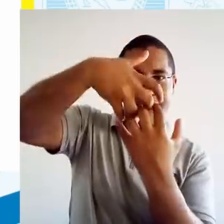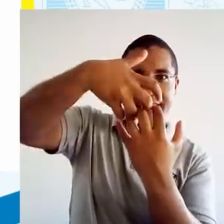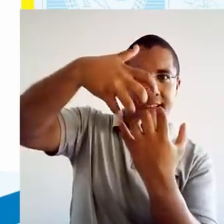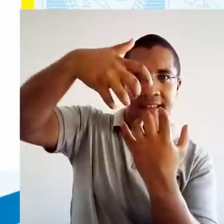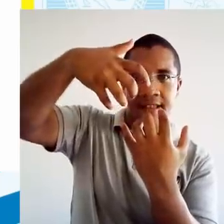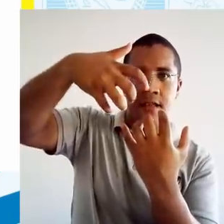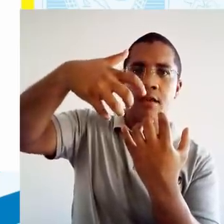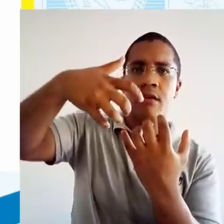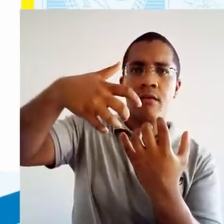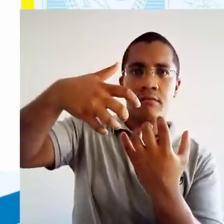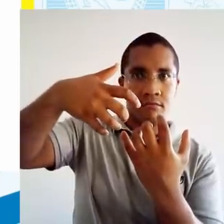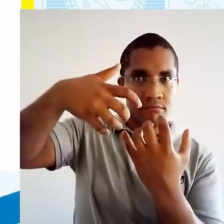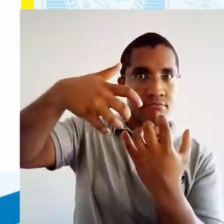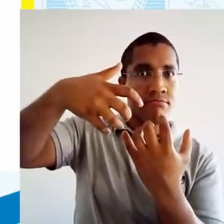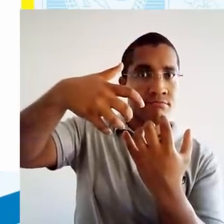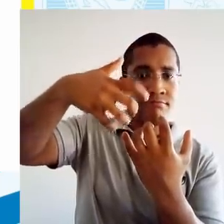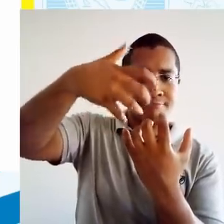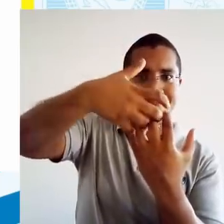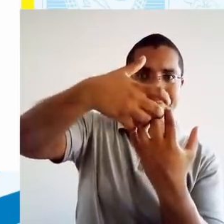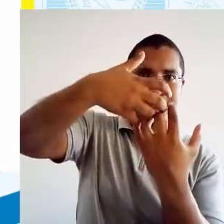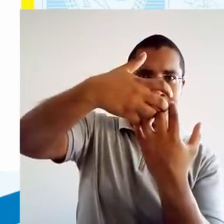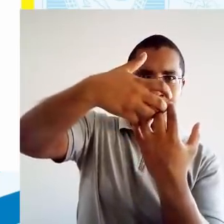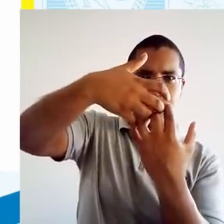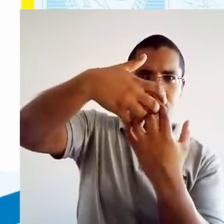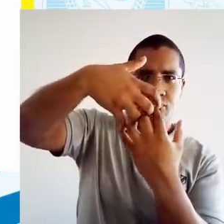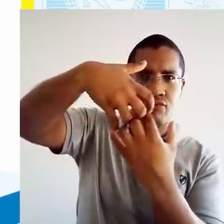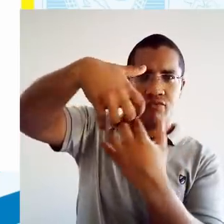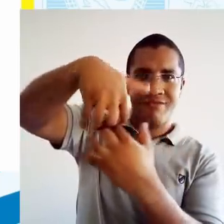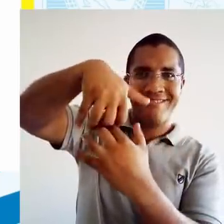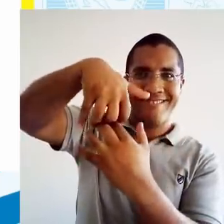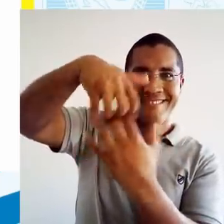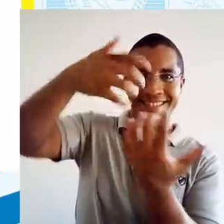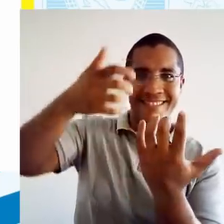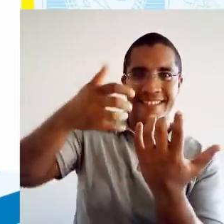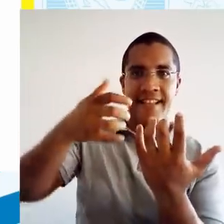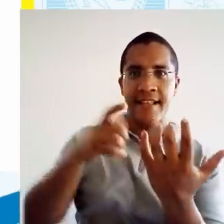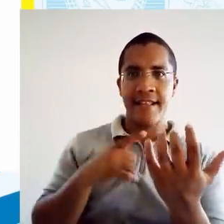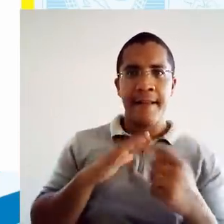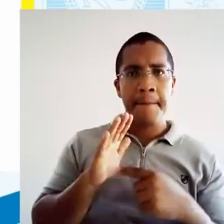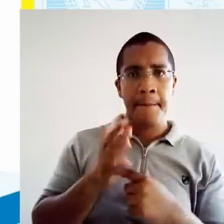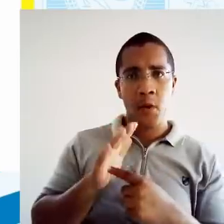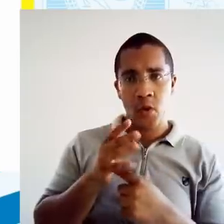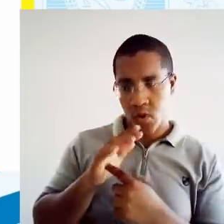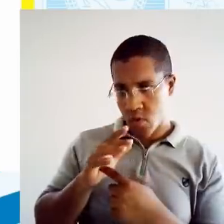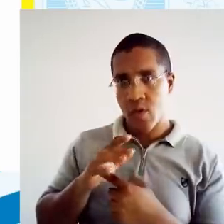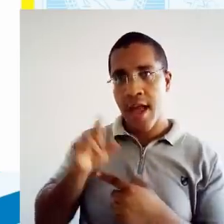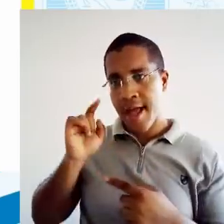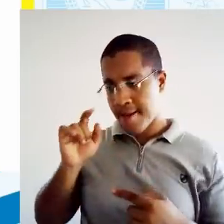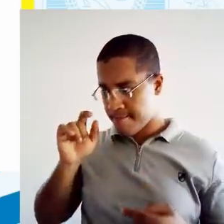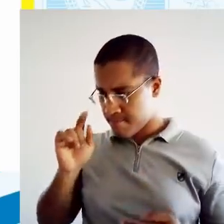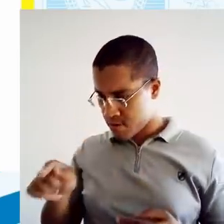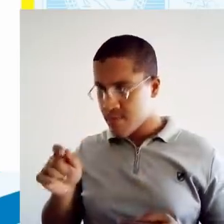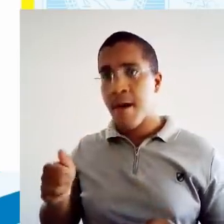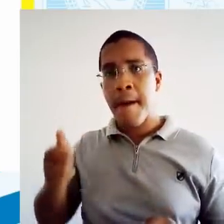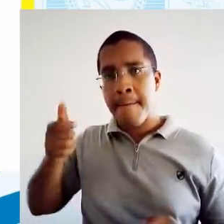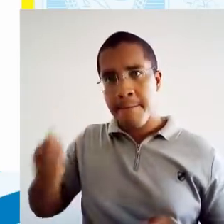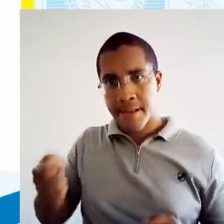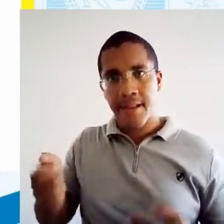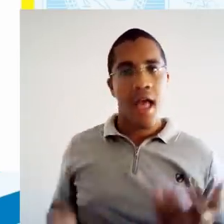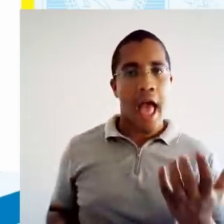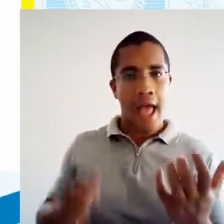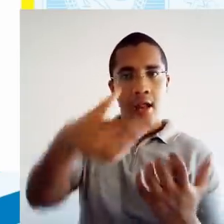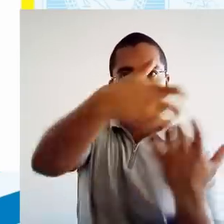ou ligadas a um eixo central, que acionado por um motor geralmente coloca